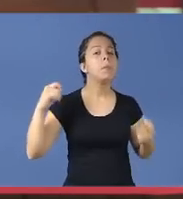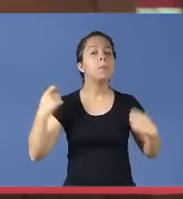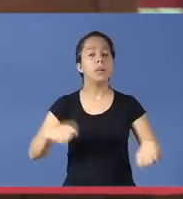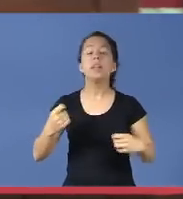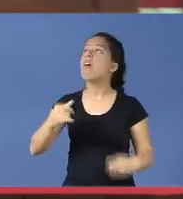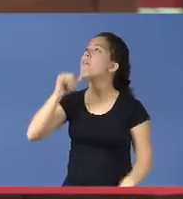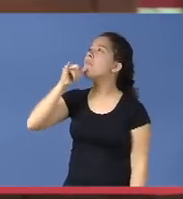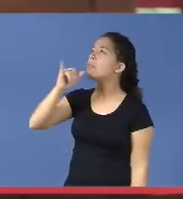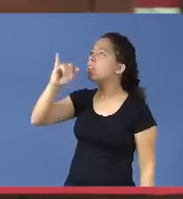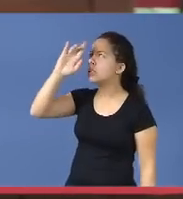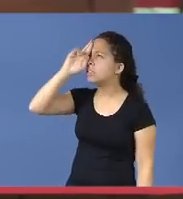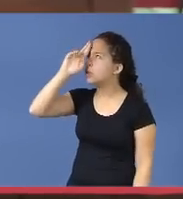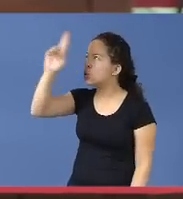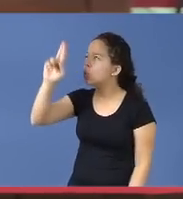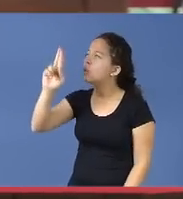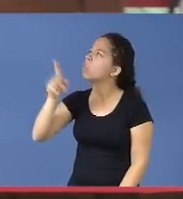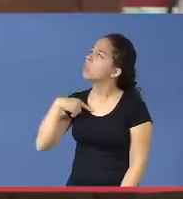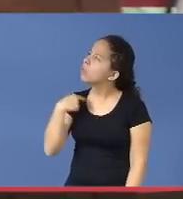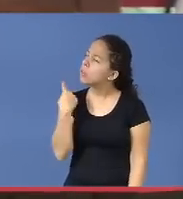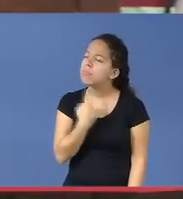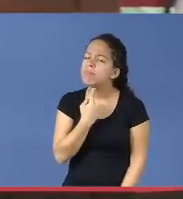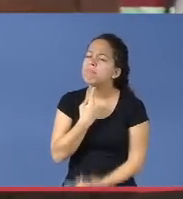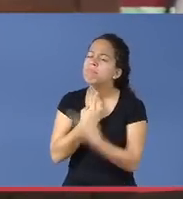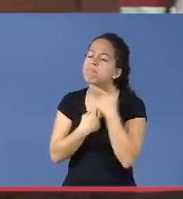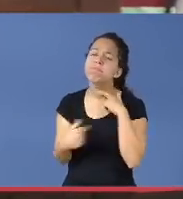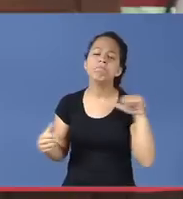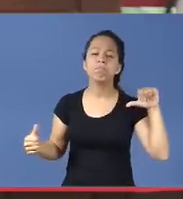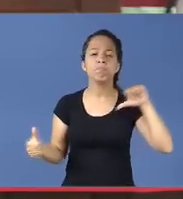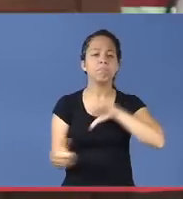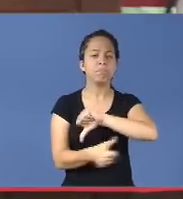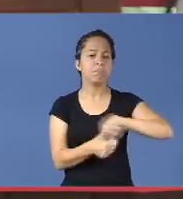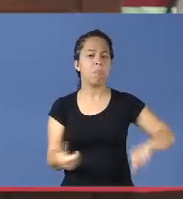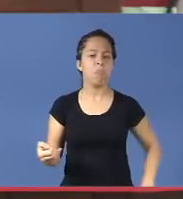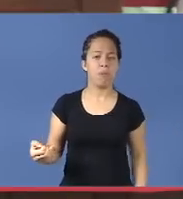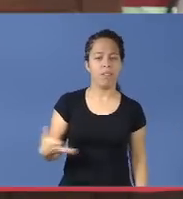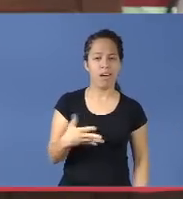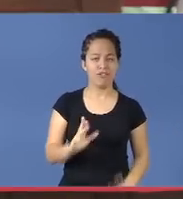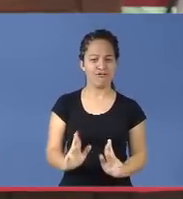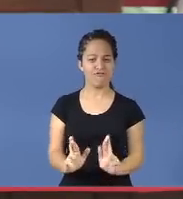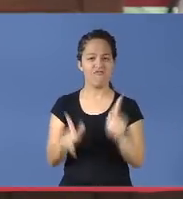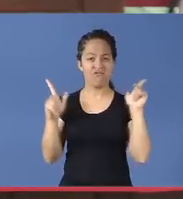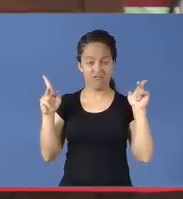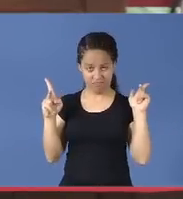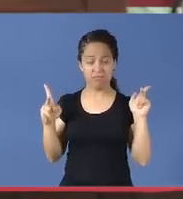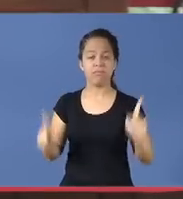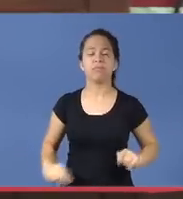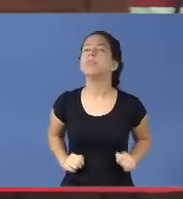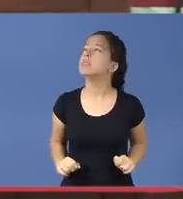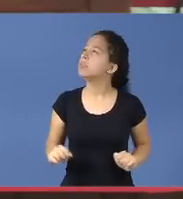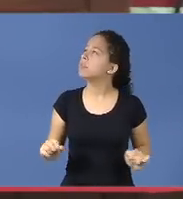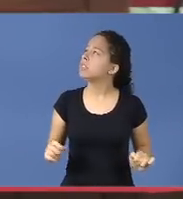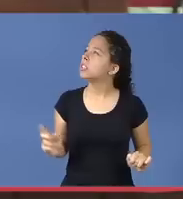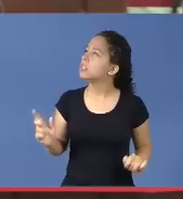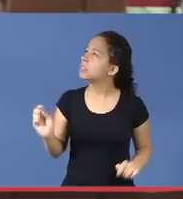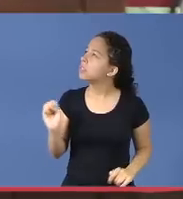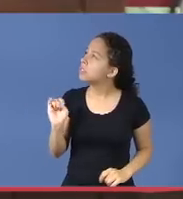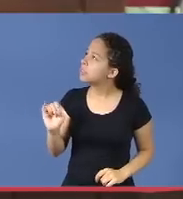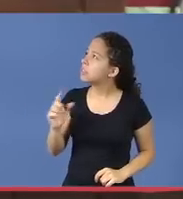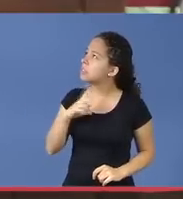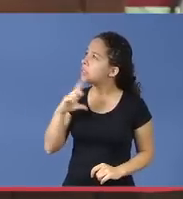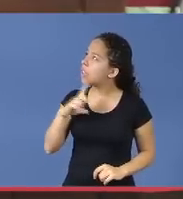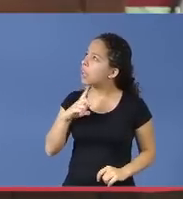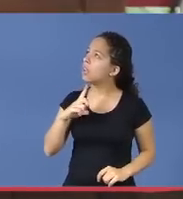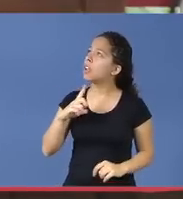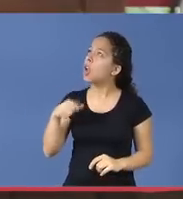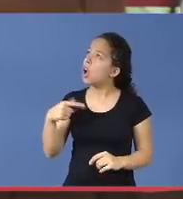Senhor, nós vamos mudar tudo, vamos à aliança, nós vamos estabelecer aqui tudo que é necessário para o